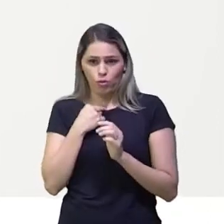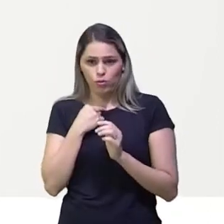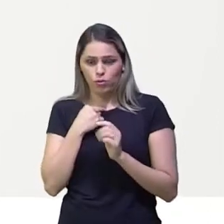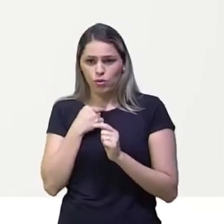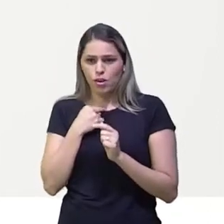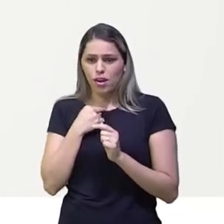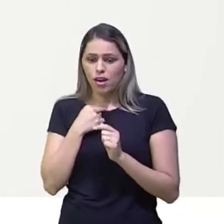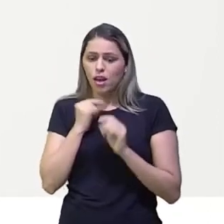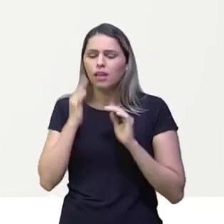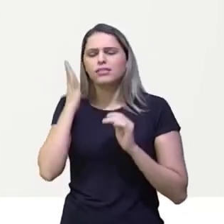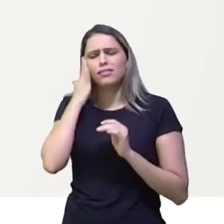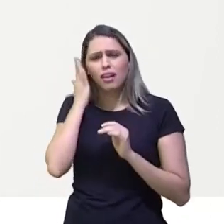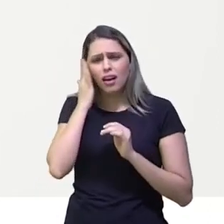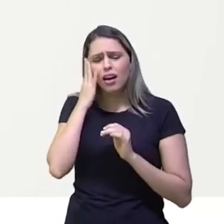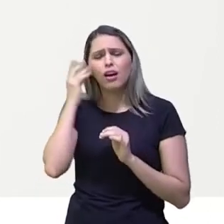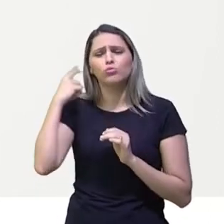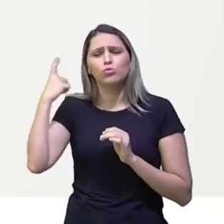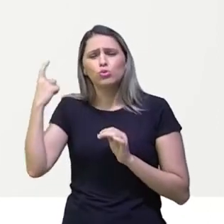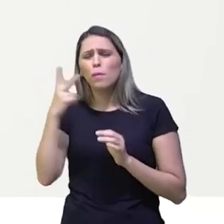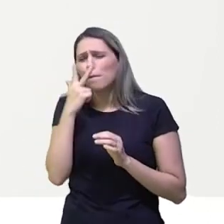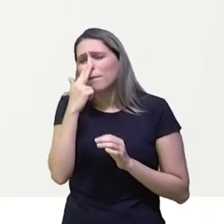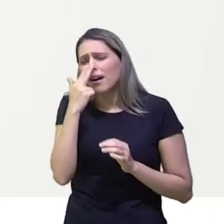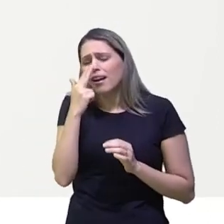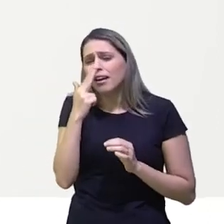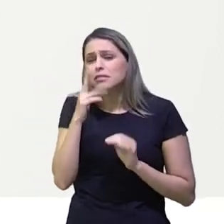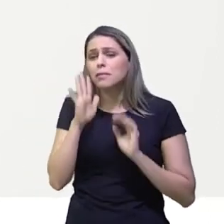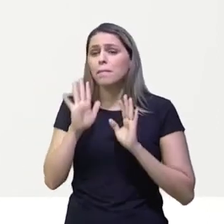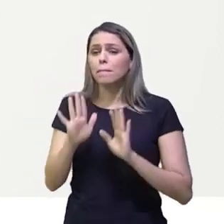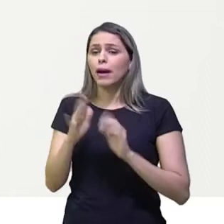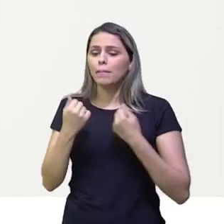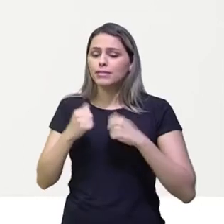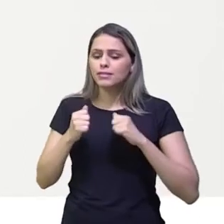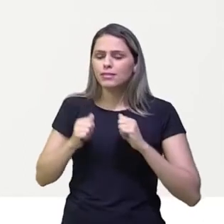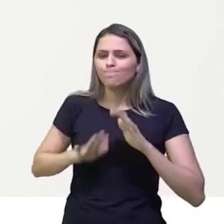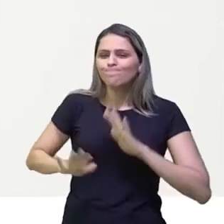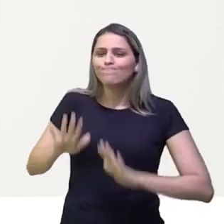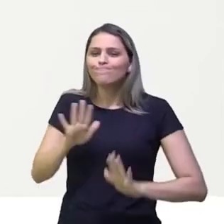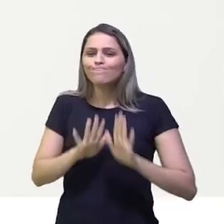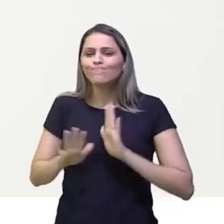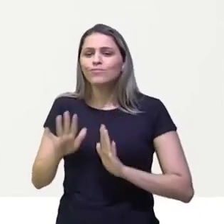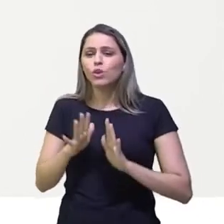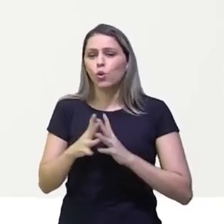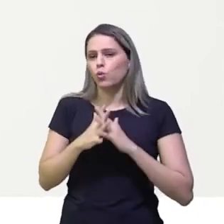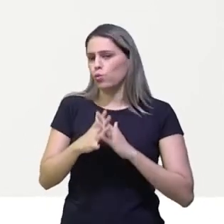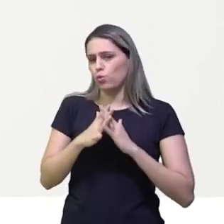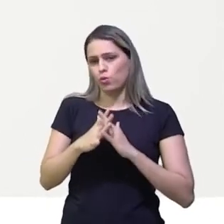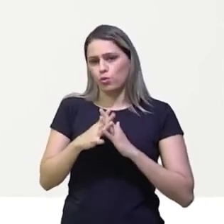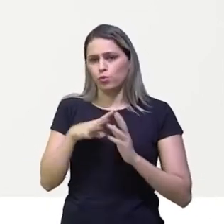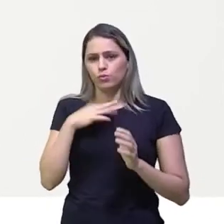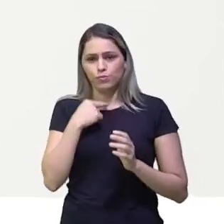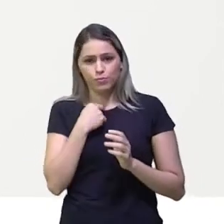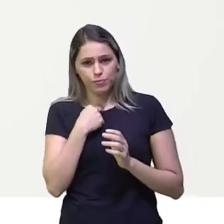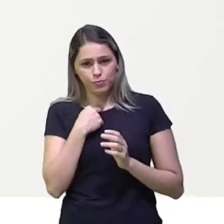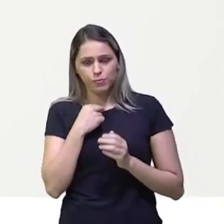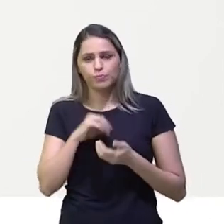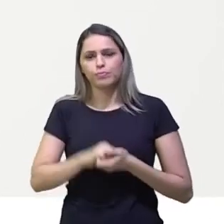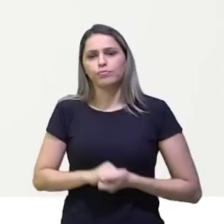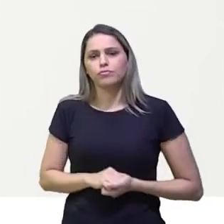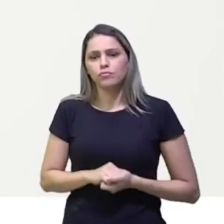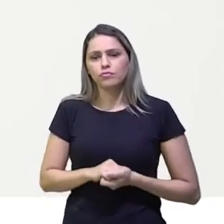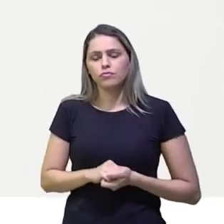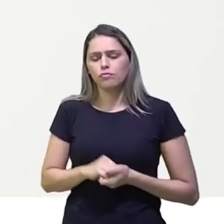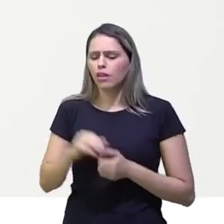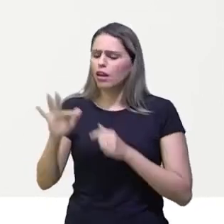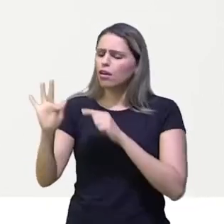do outro, não podemos fazer essa confusão na escrita, tá? Com a letra F. O F, às vezes,